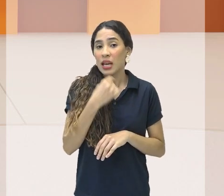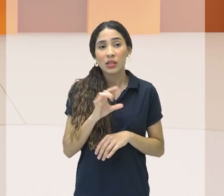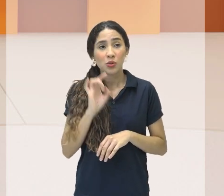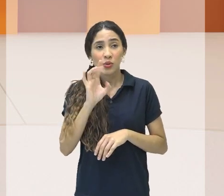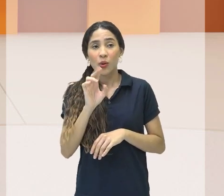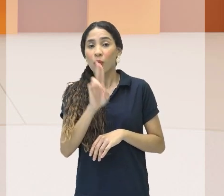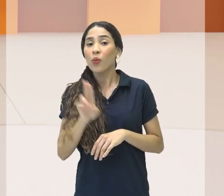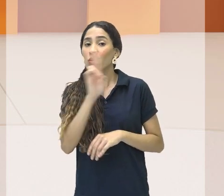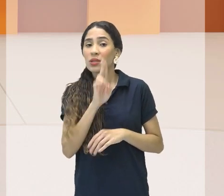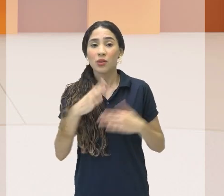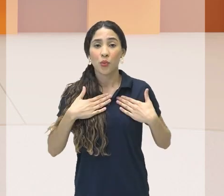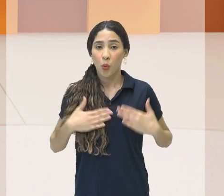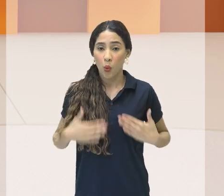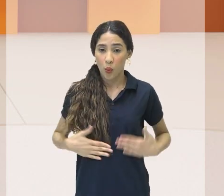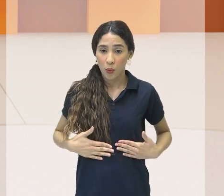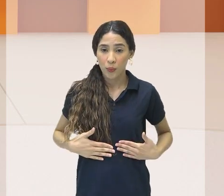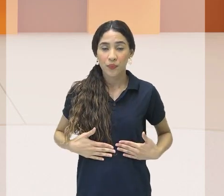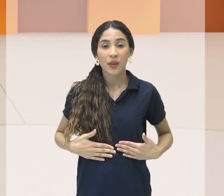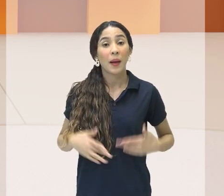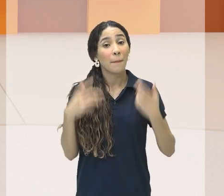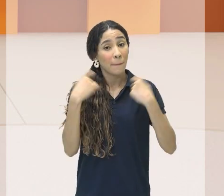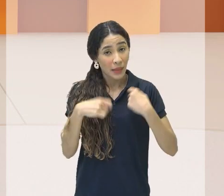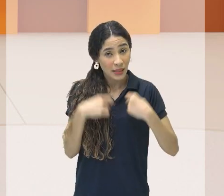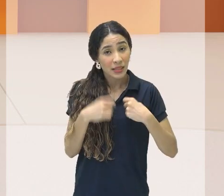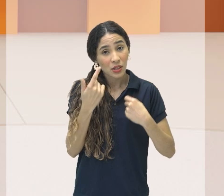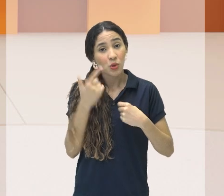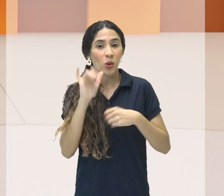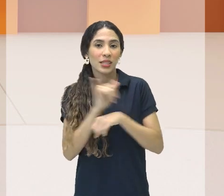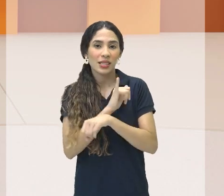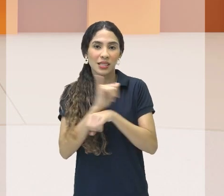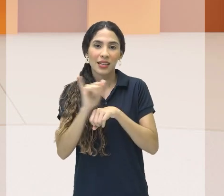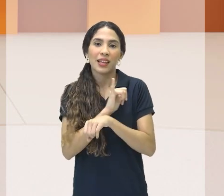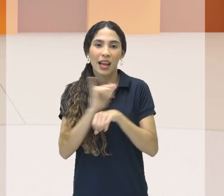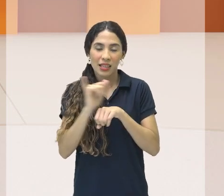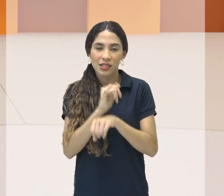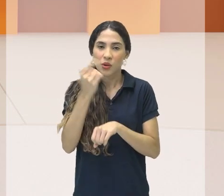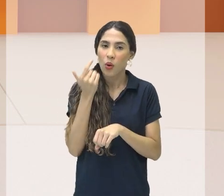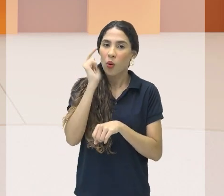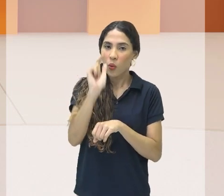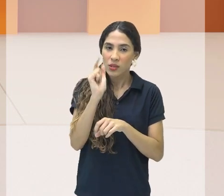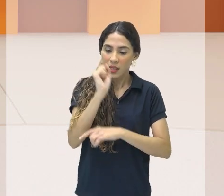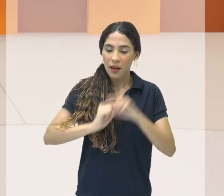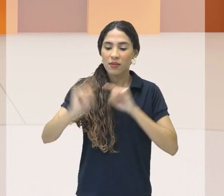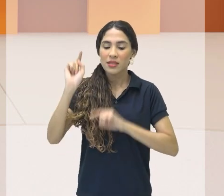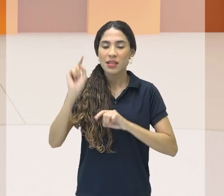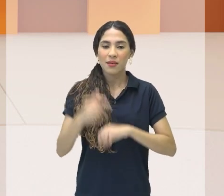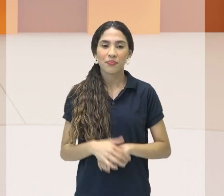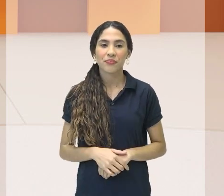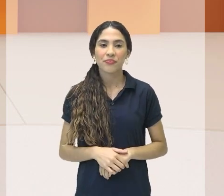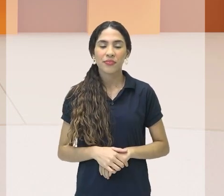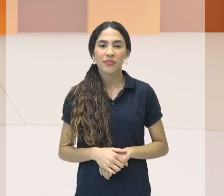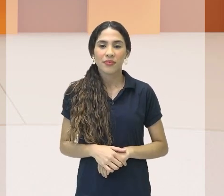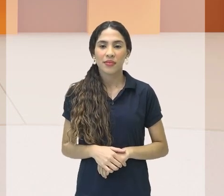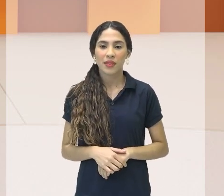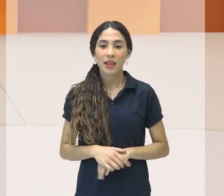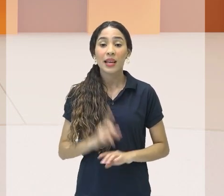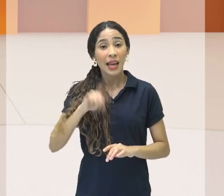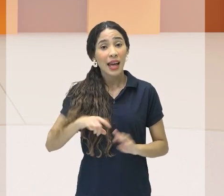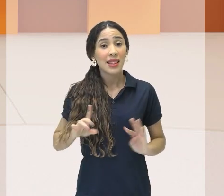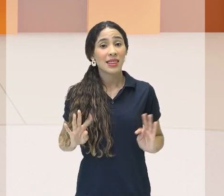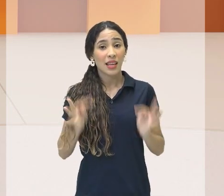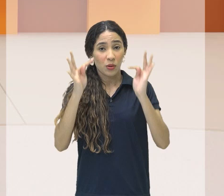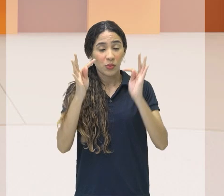apenas usando o seu corpo. Ele precisa de outros instrumentos para avançar, né, que são as